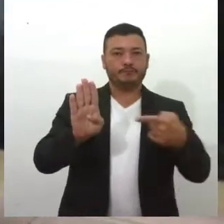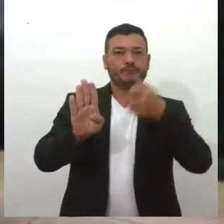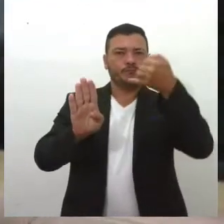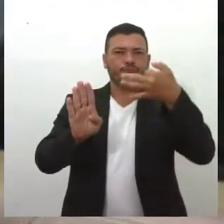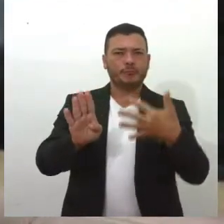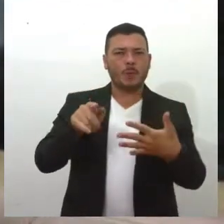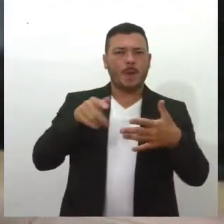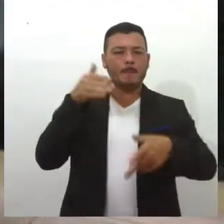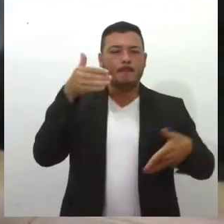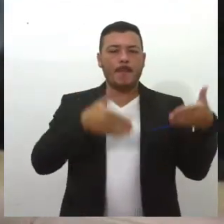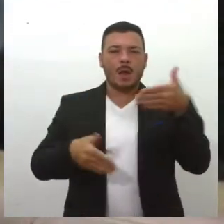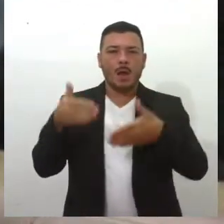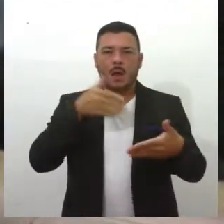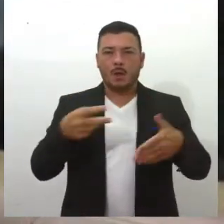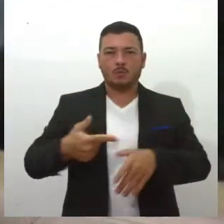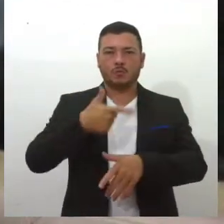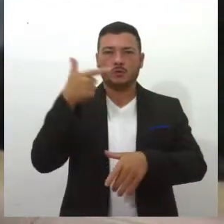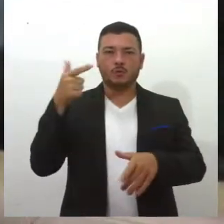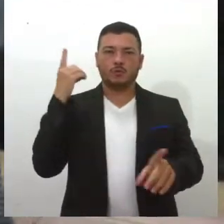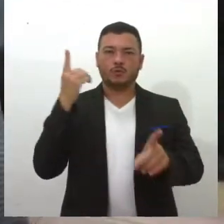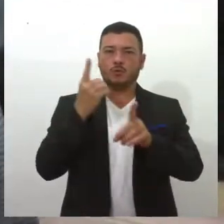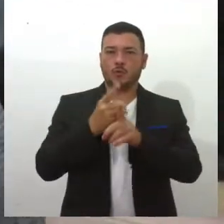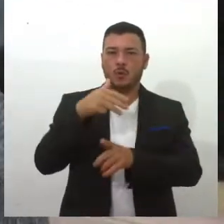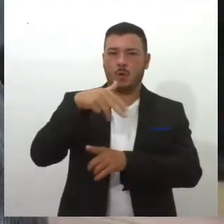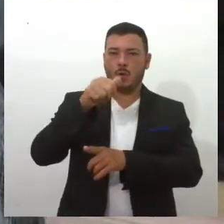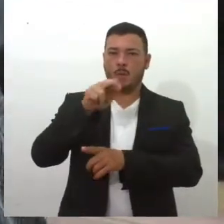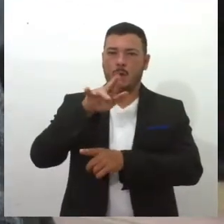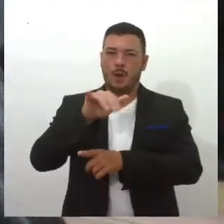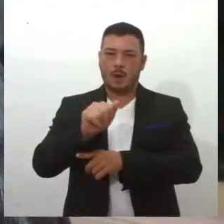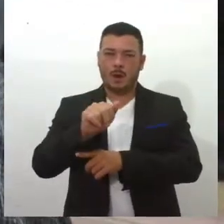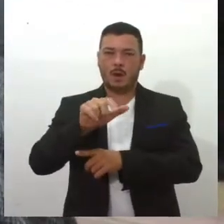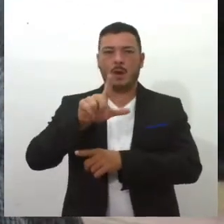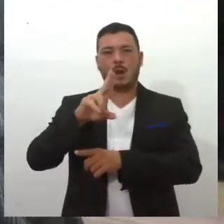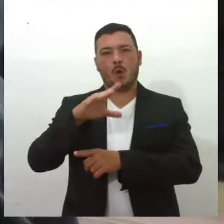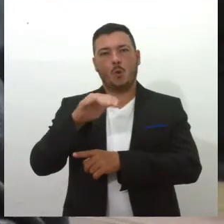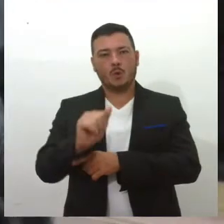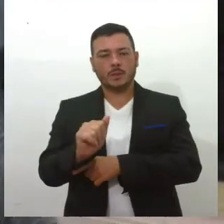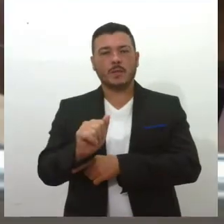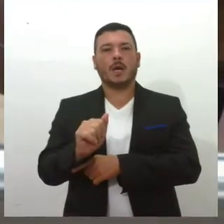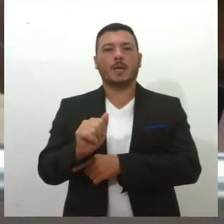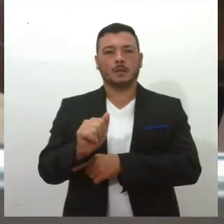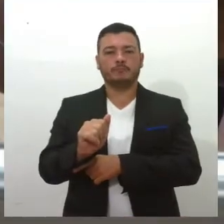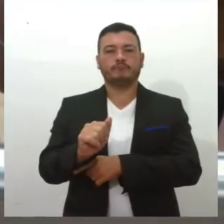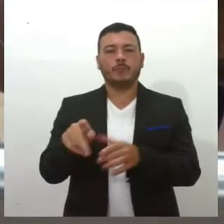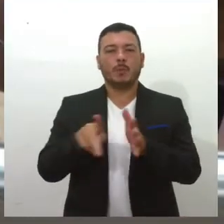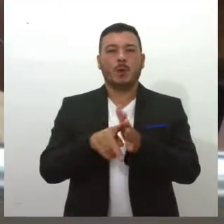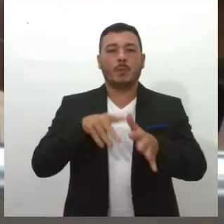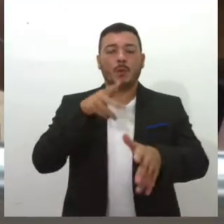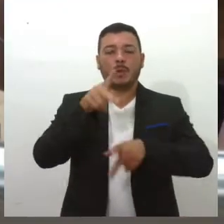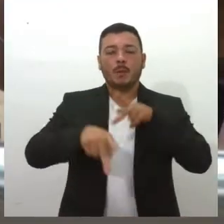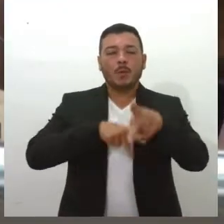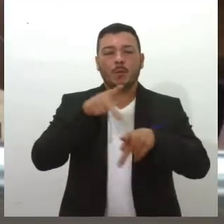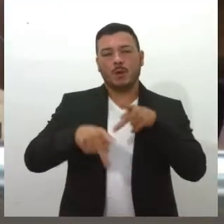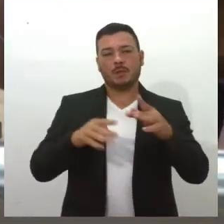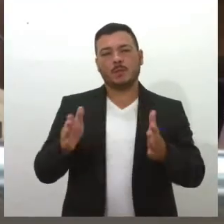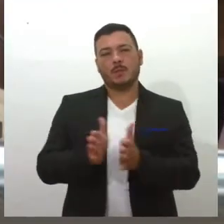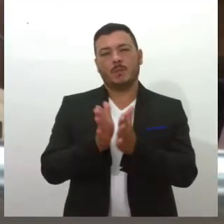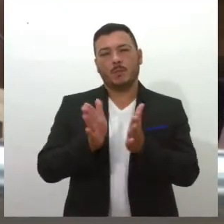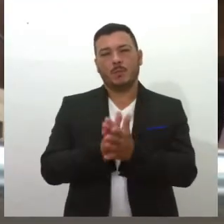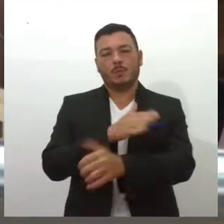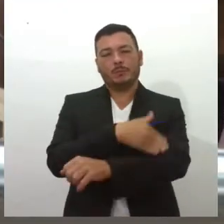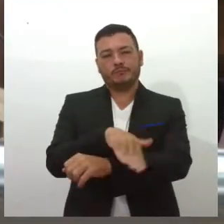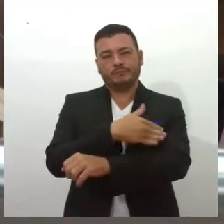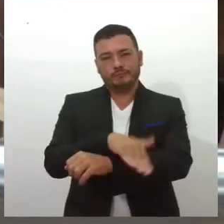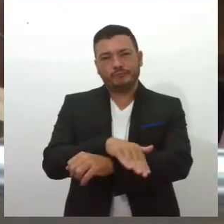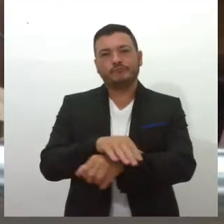sua participação no segundo encontro Maria Lúcia dos Santos, do Movimento Nacional da População em Situação de Rua, que